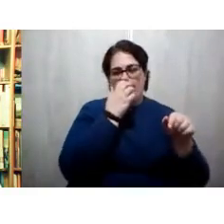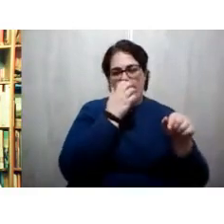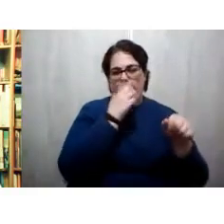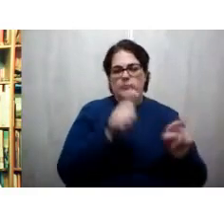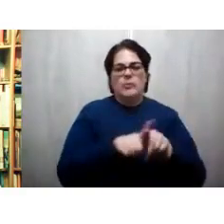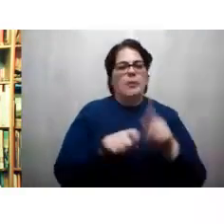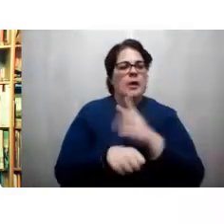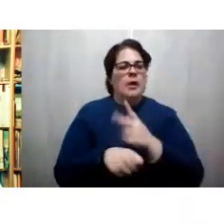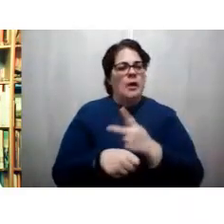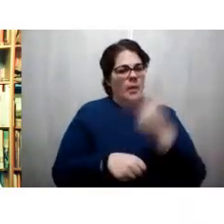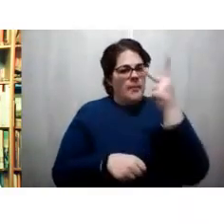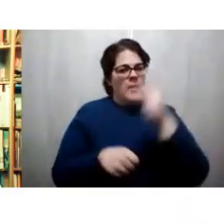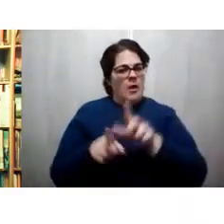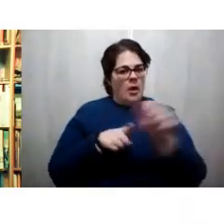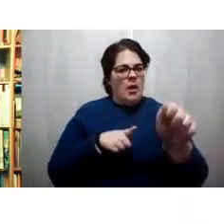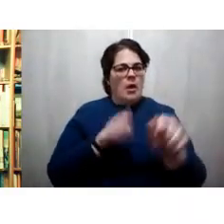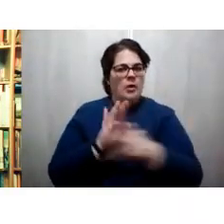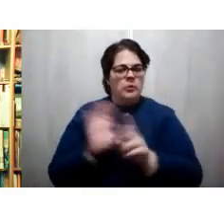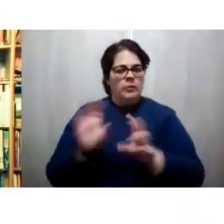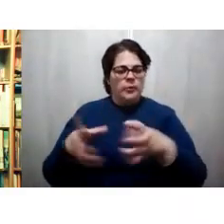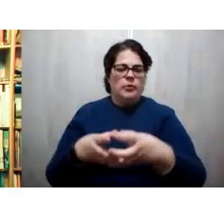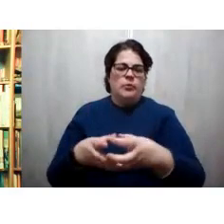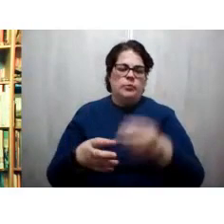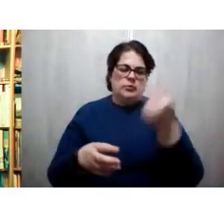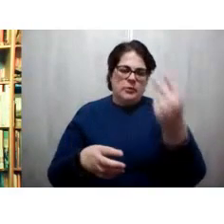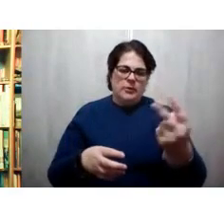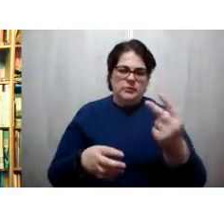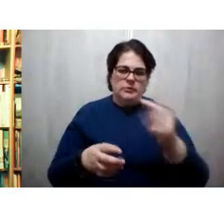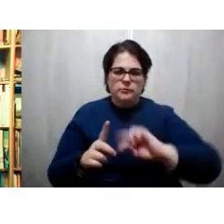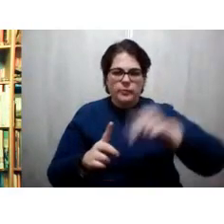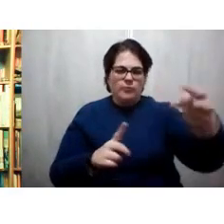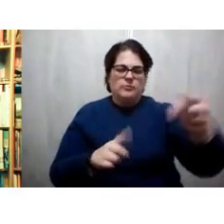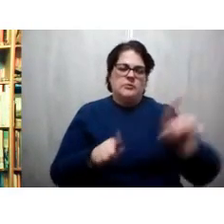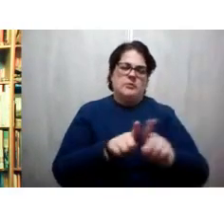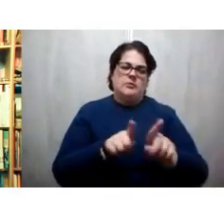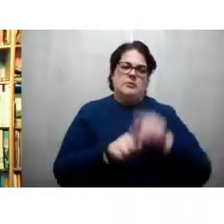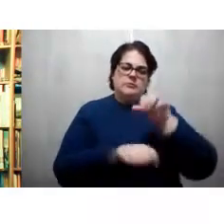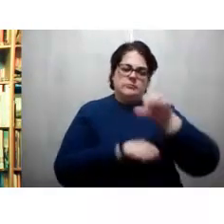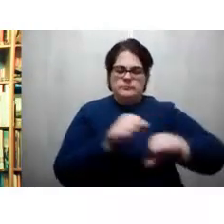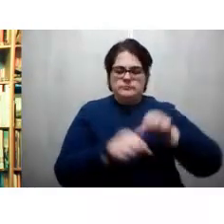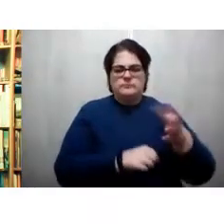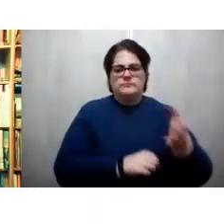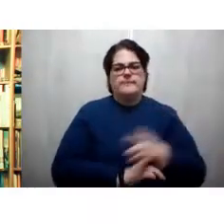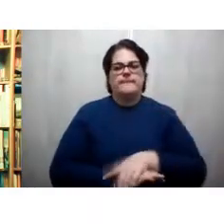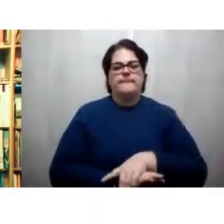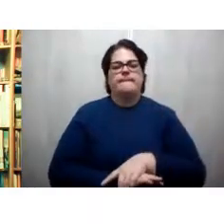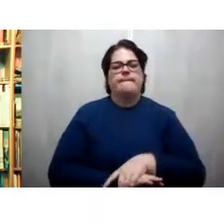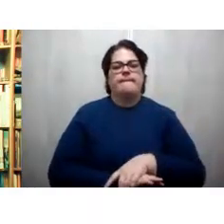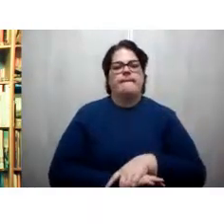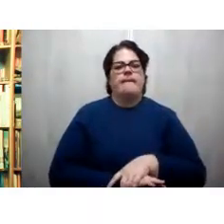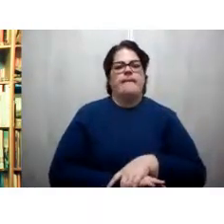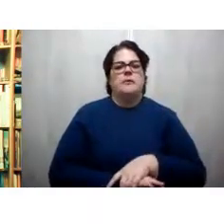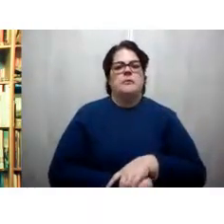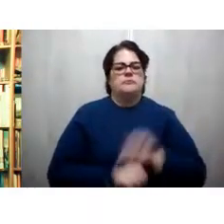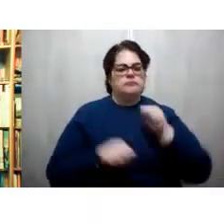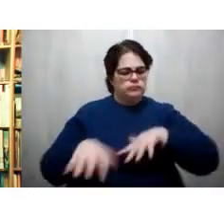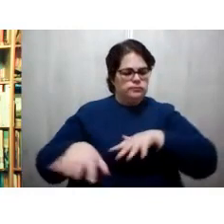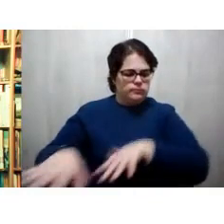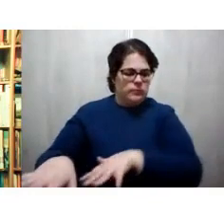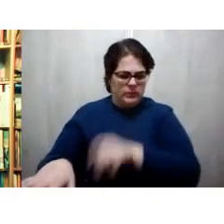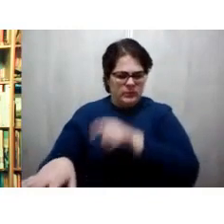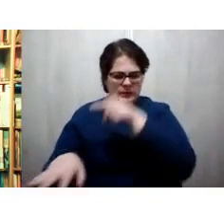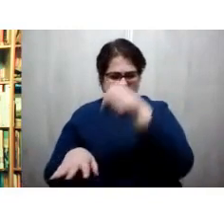do grupo de acesso 2, que passa para o grupo de acesso. Então, no desfile das campeãs, ao invés de